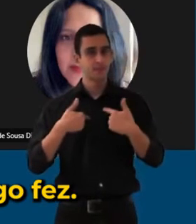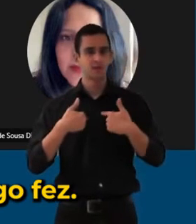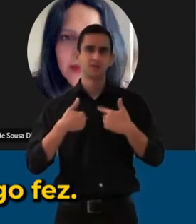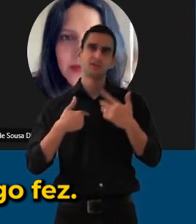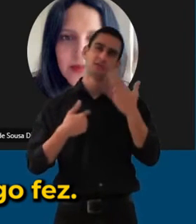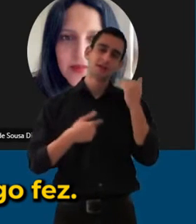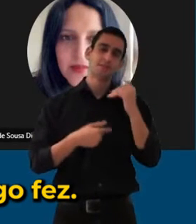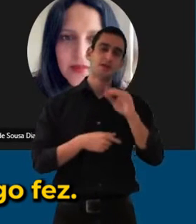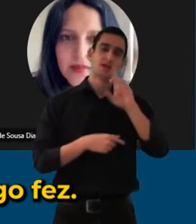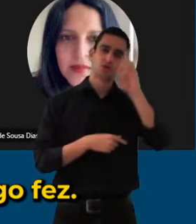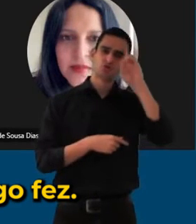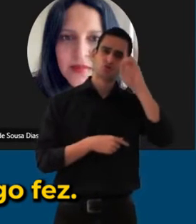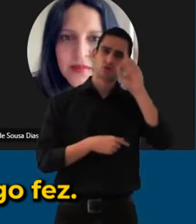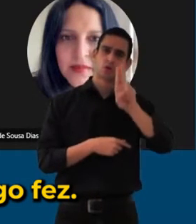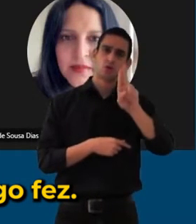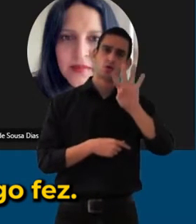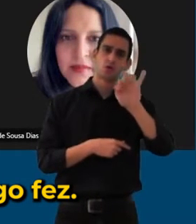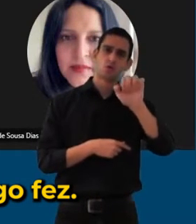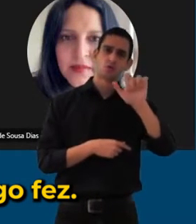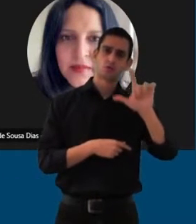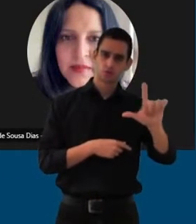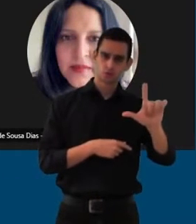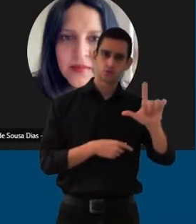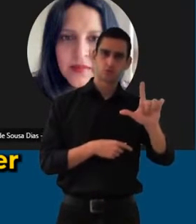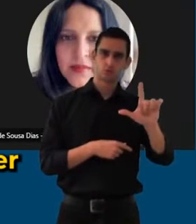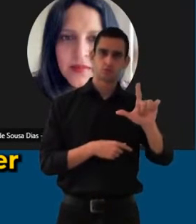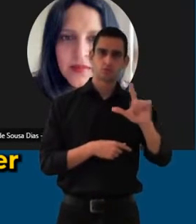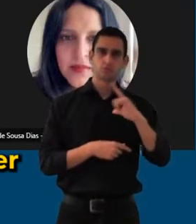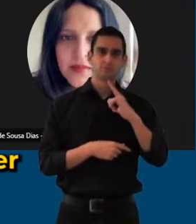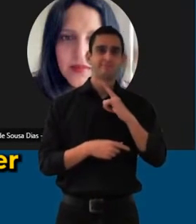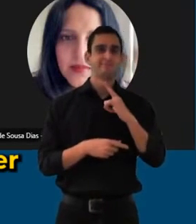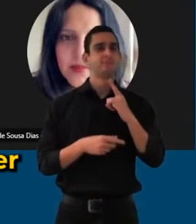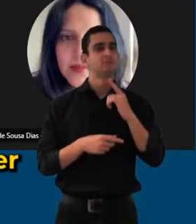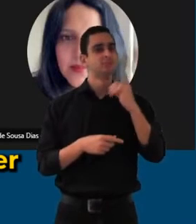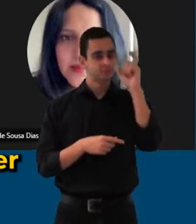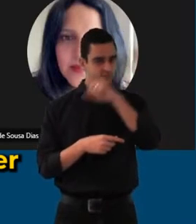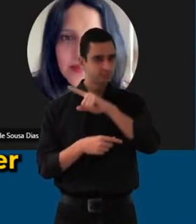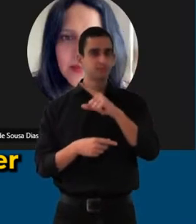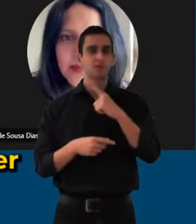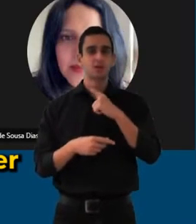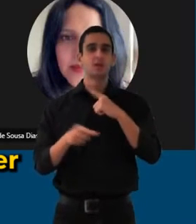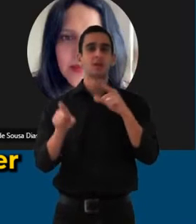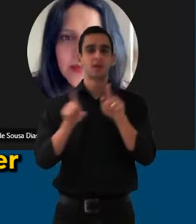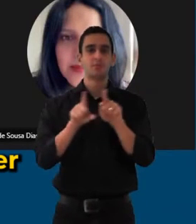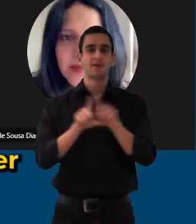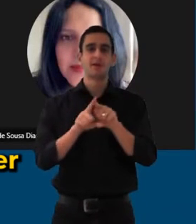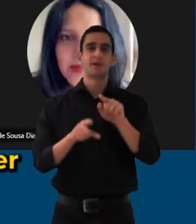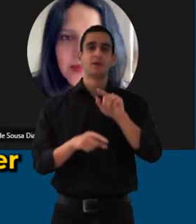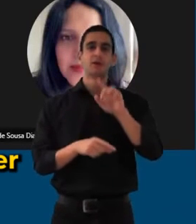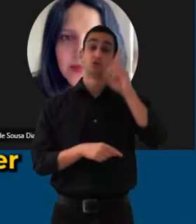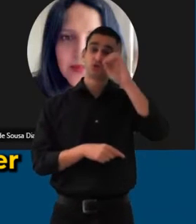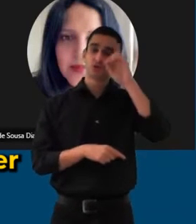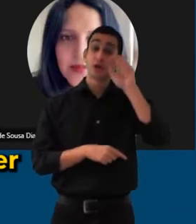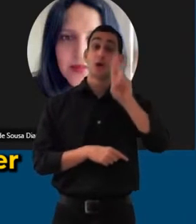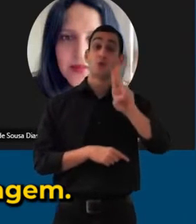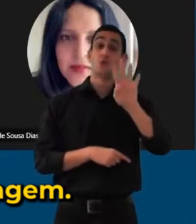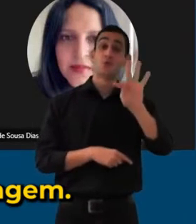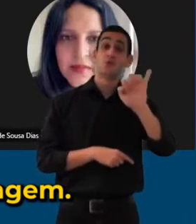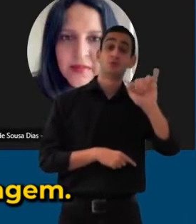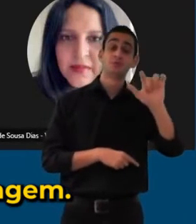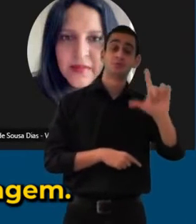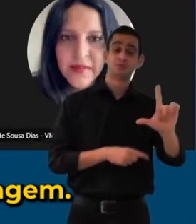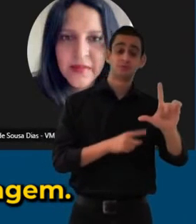dia útil, para mim, foi a coisa mais infeliz que o Código fez, né? Prazo em dia útil é coisa que, vamos dizer,